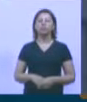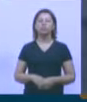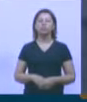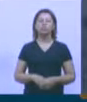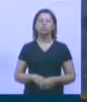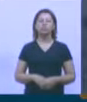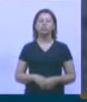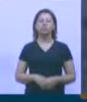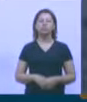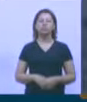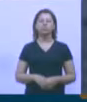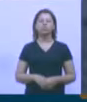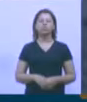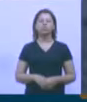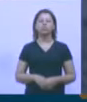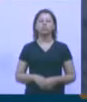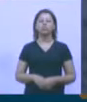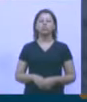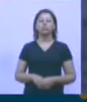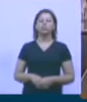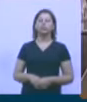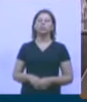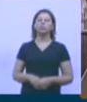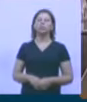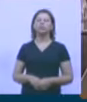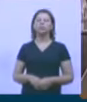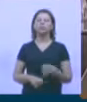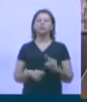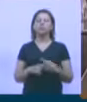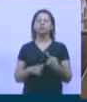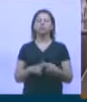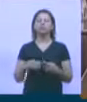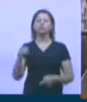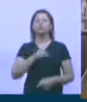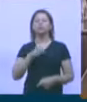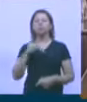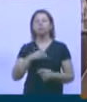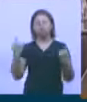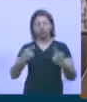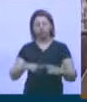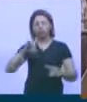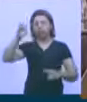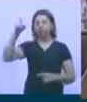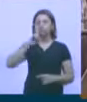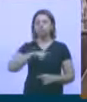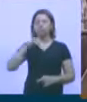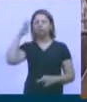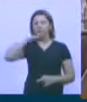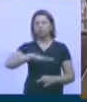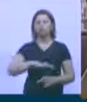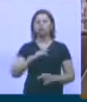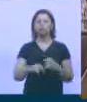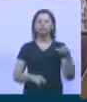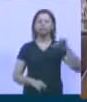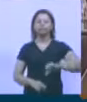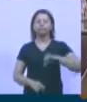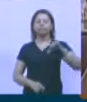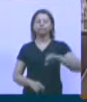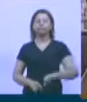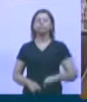the greatest evil. O pecar contra Deus é o maior mal. And therefore the